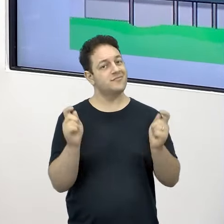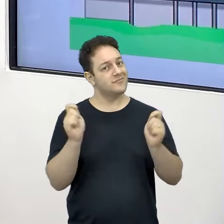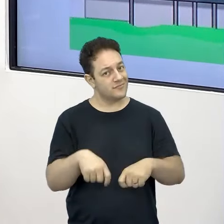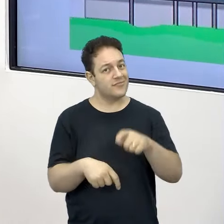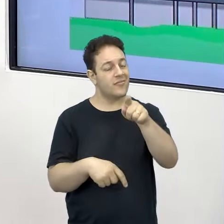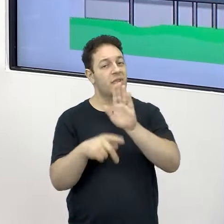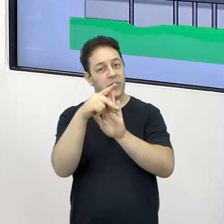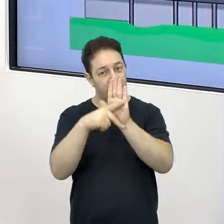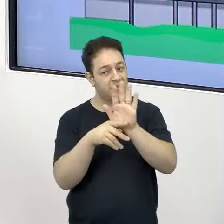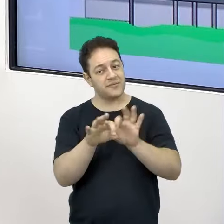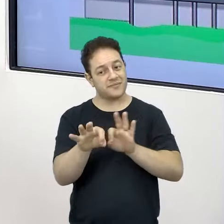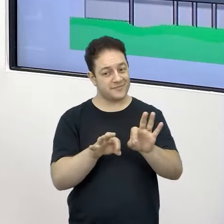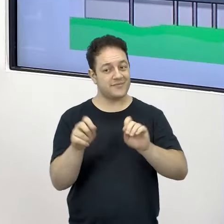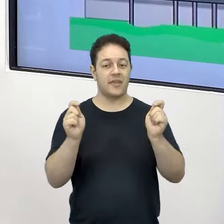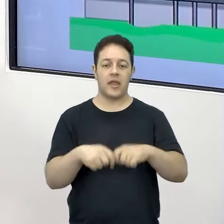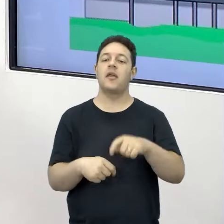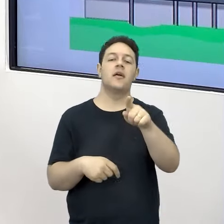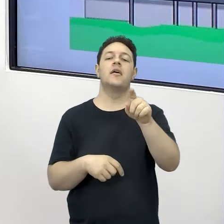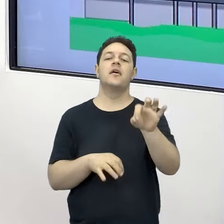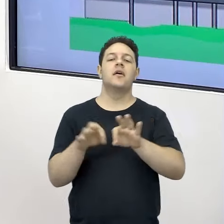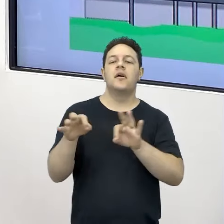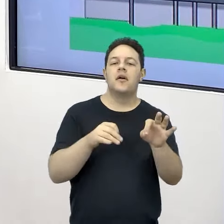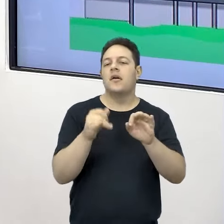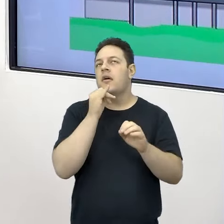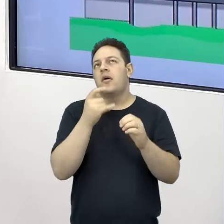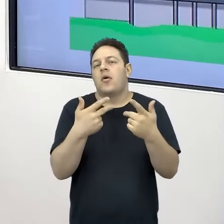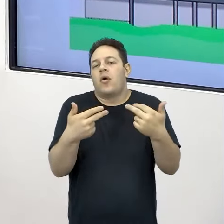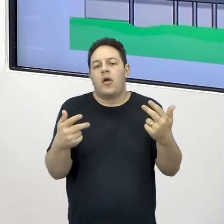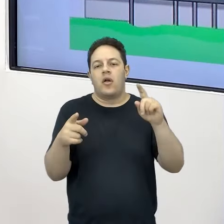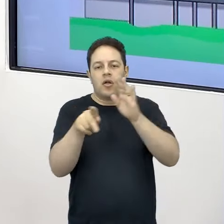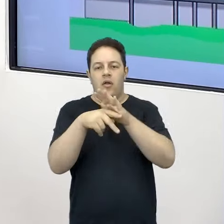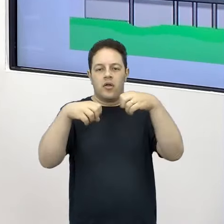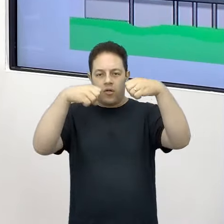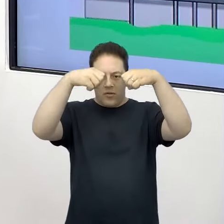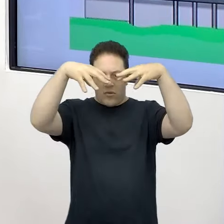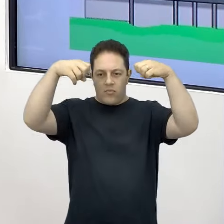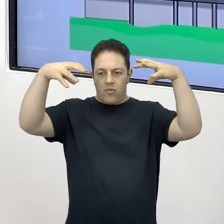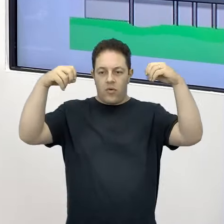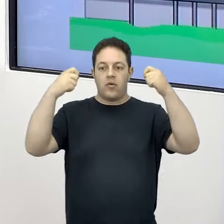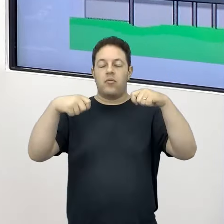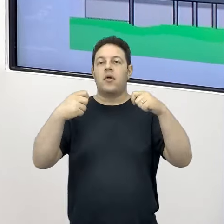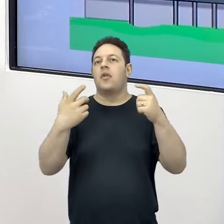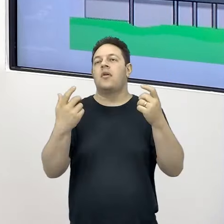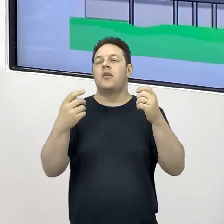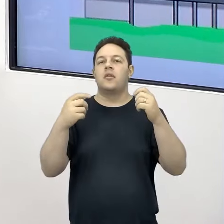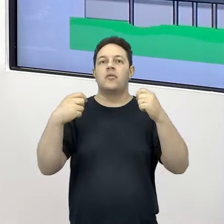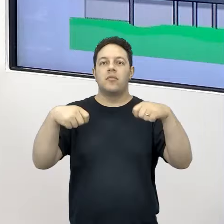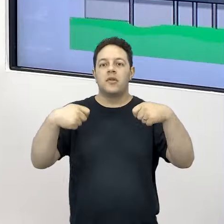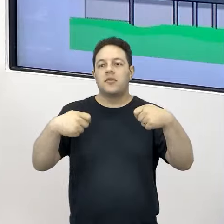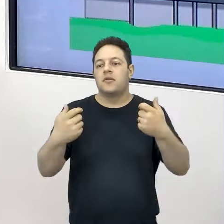do seu projeto. Eu vou fazer um projeto de iluminação, vou fazer um projeto que vai precisar aí de